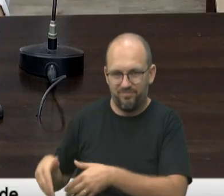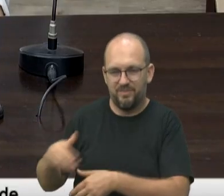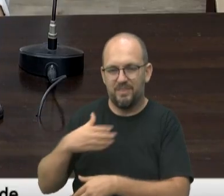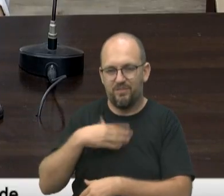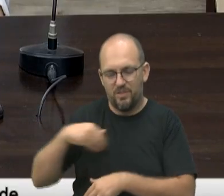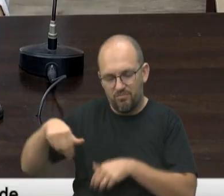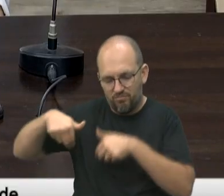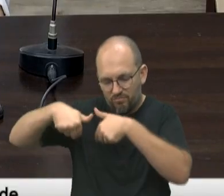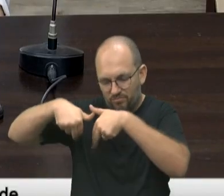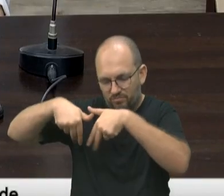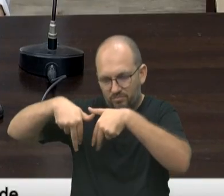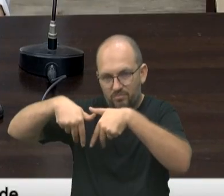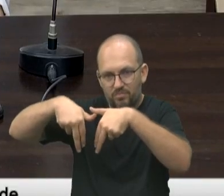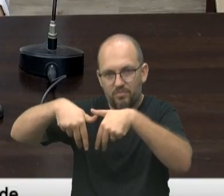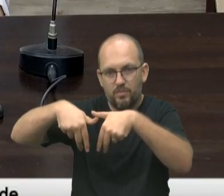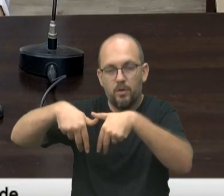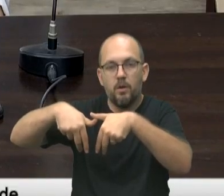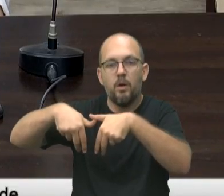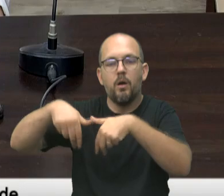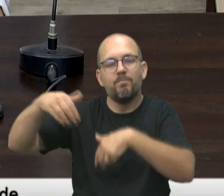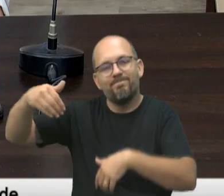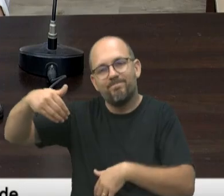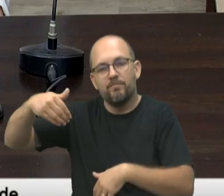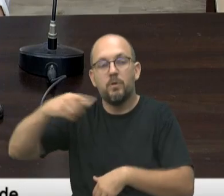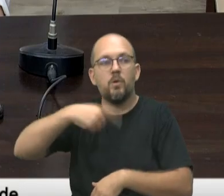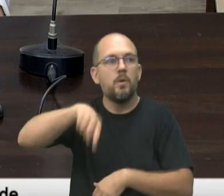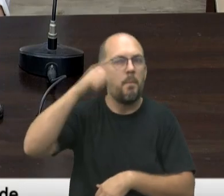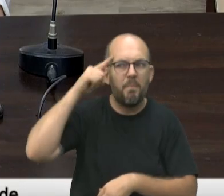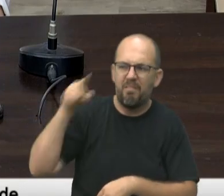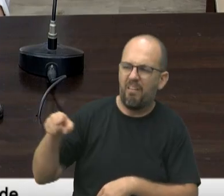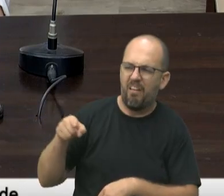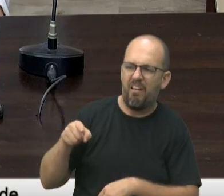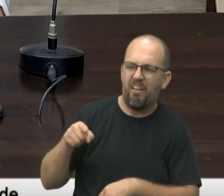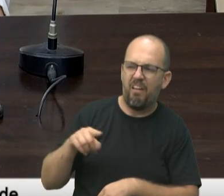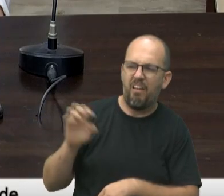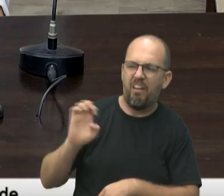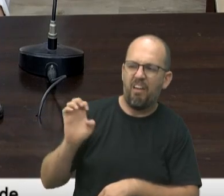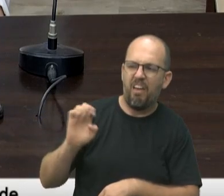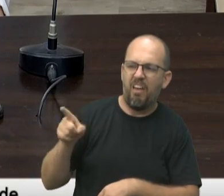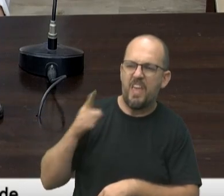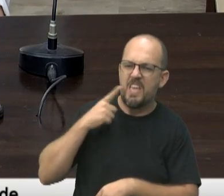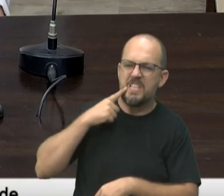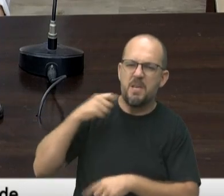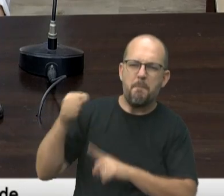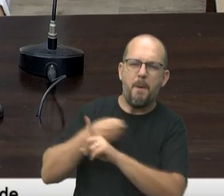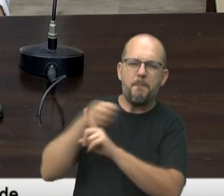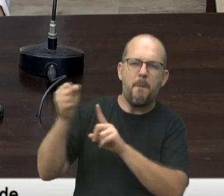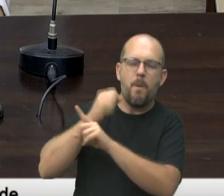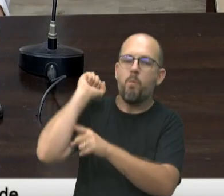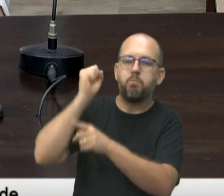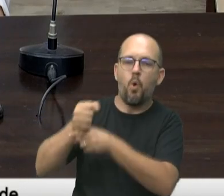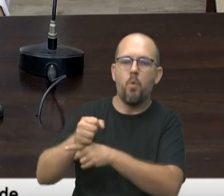Foram confundidos com um casal LGBT e foram mortos.